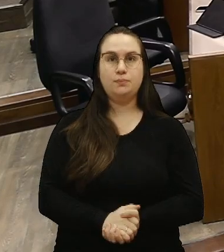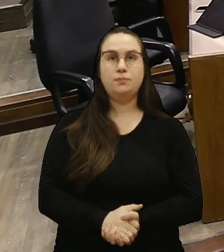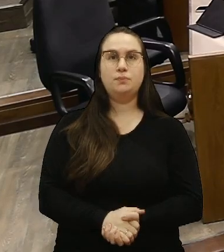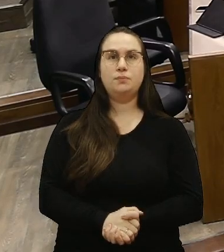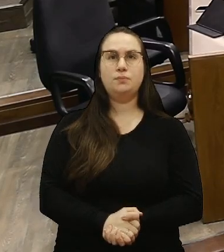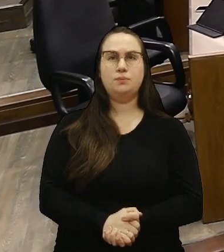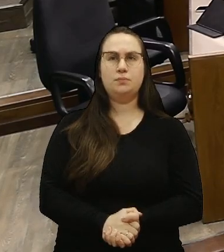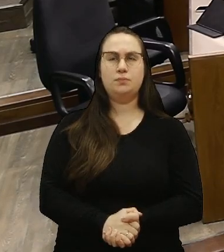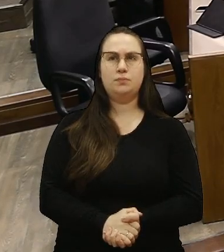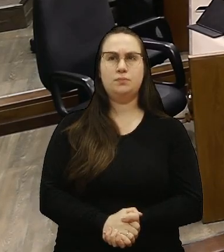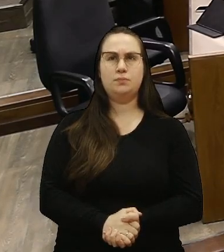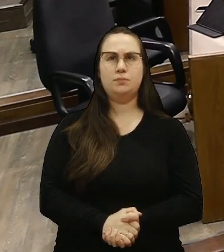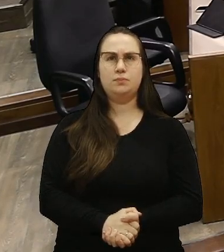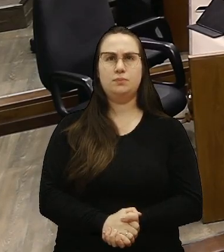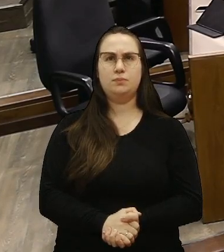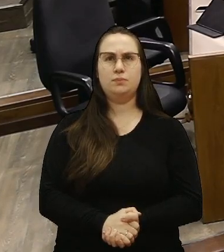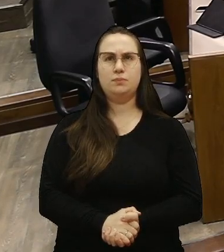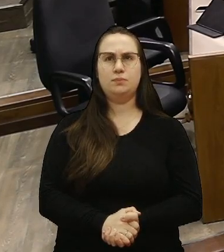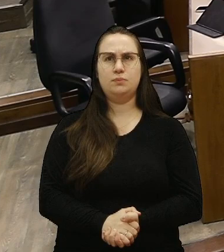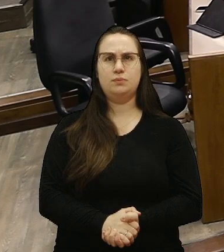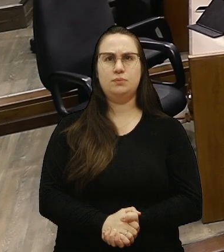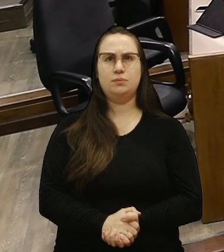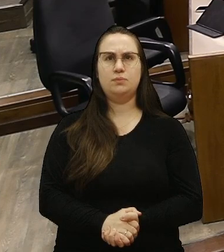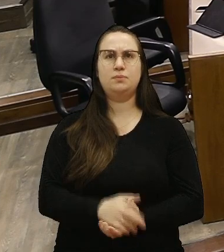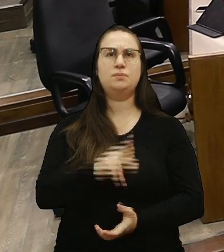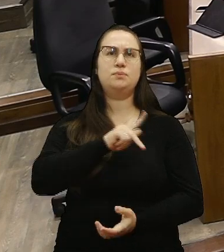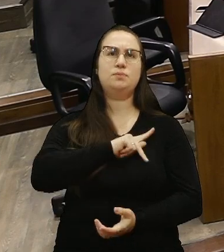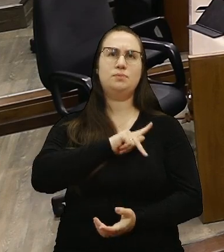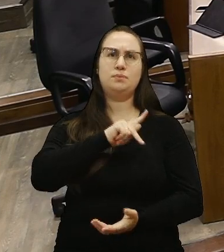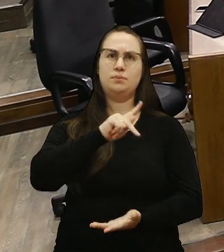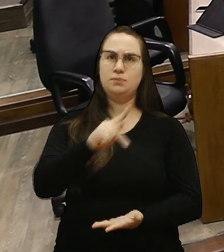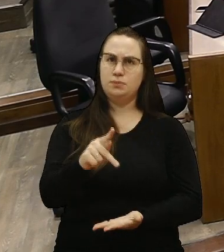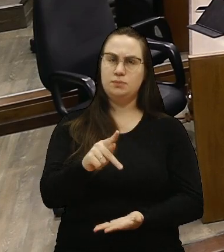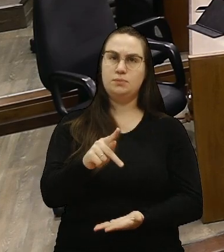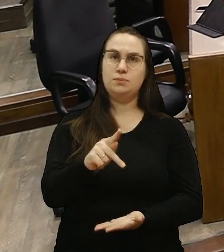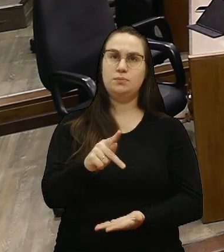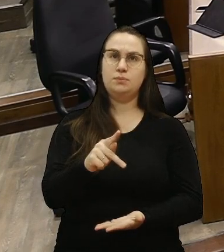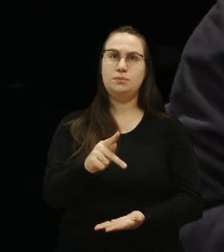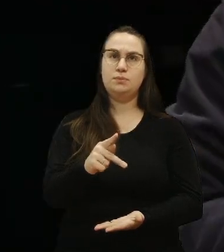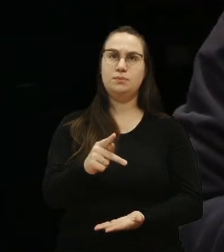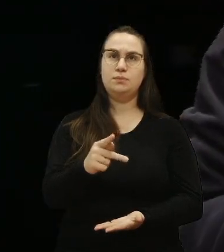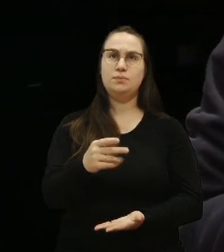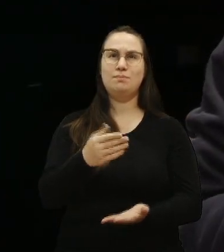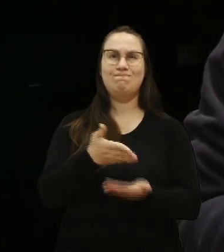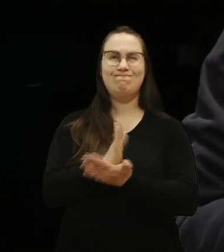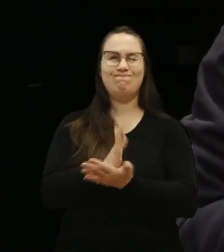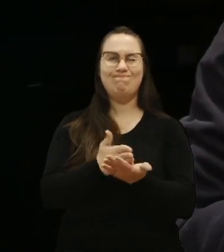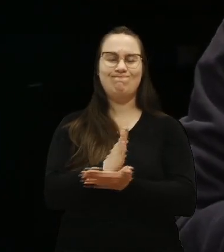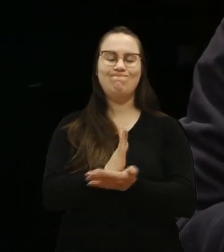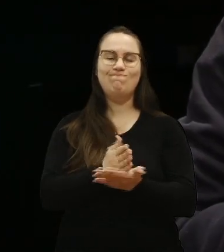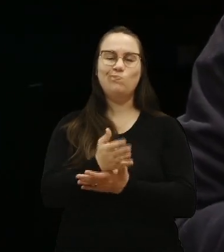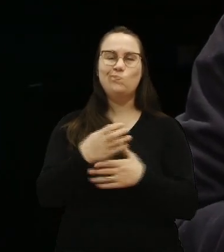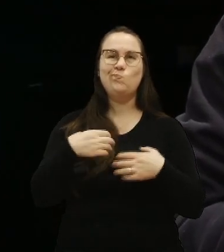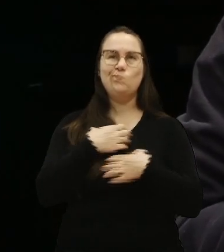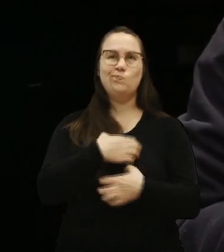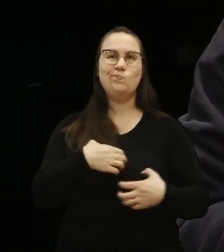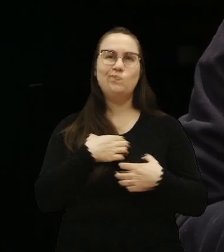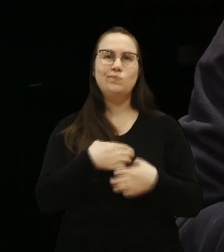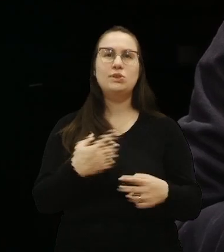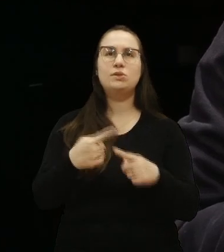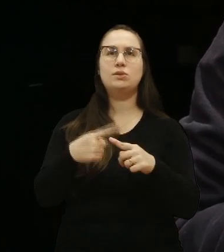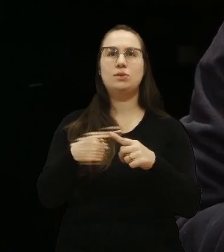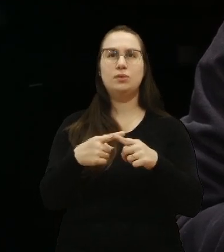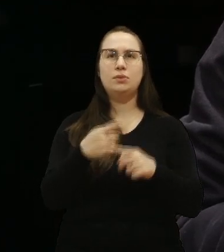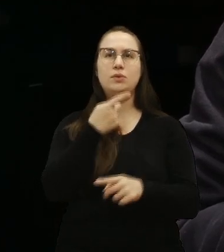falou mais de 12. Senhor presidente, me incomoda que muitas vezes a gente